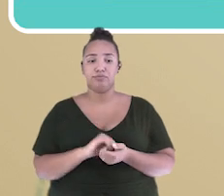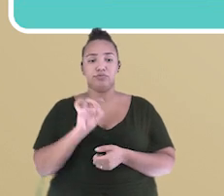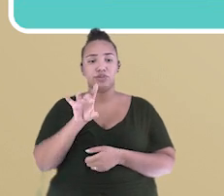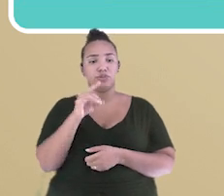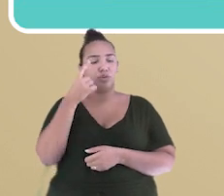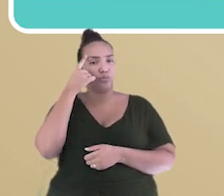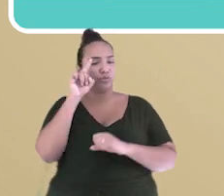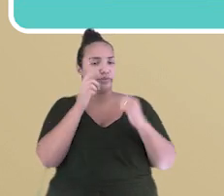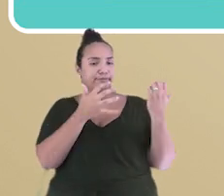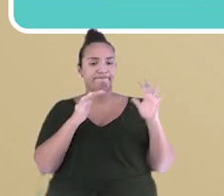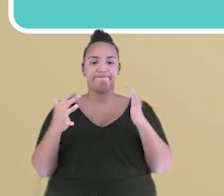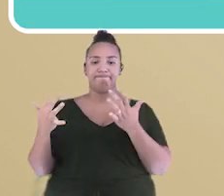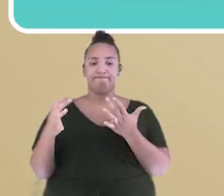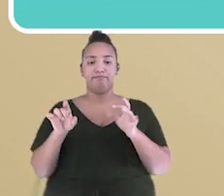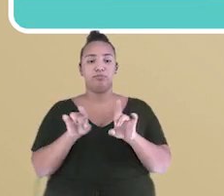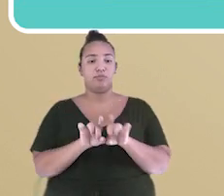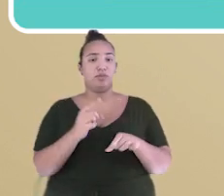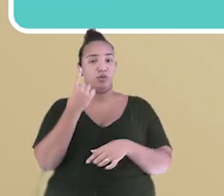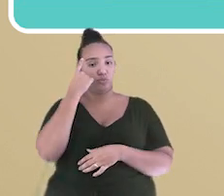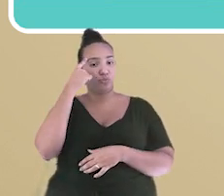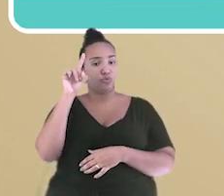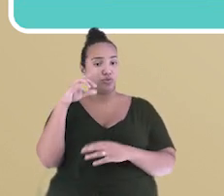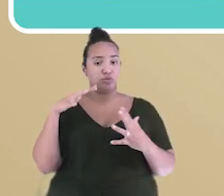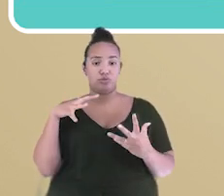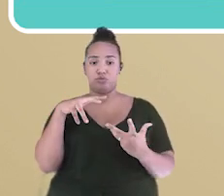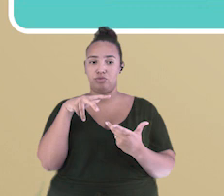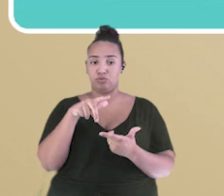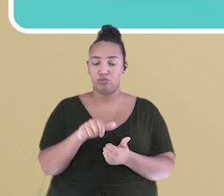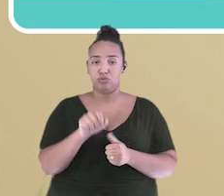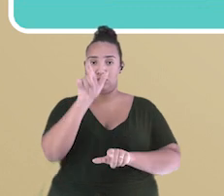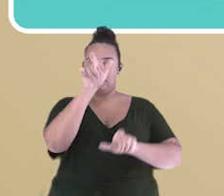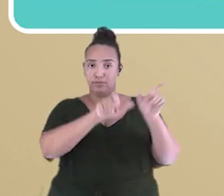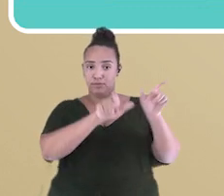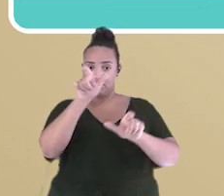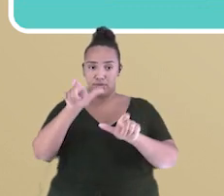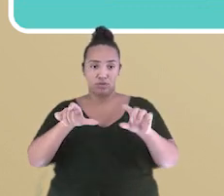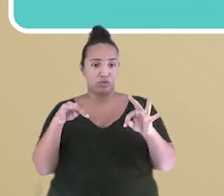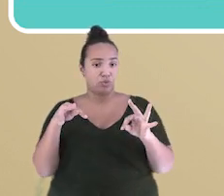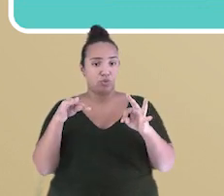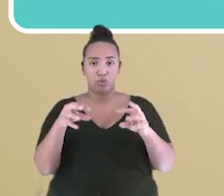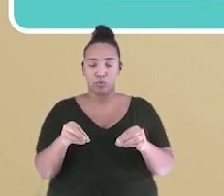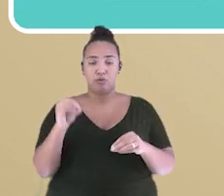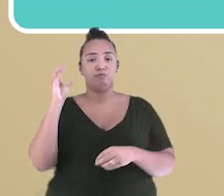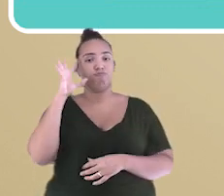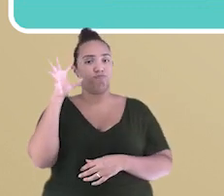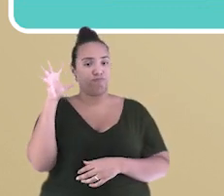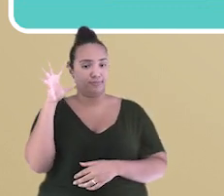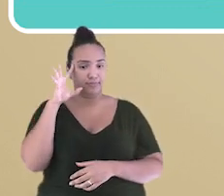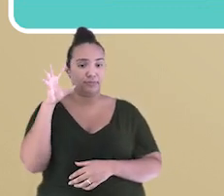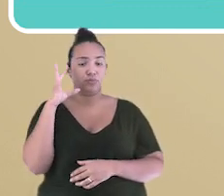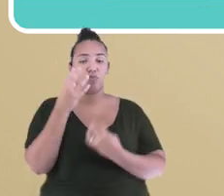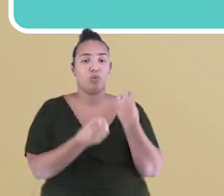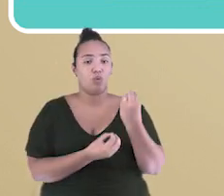do que uma data comemorativa, esse é o dia para que o mundo todo, todos os seus habitantes,